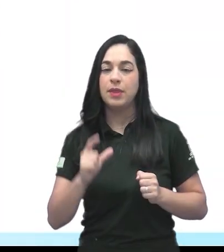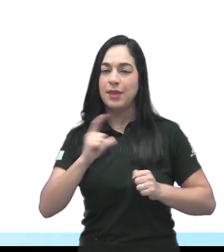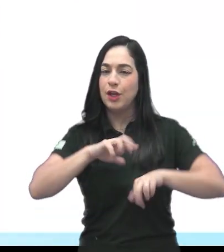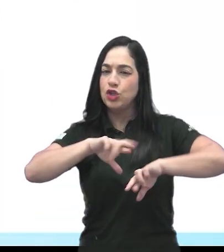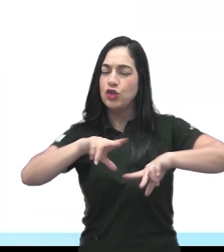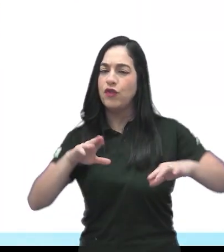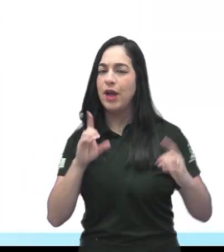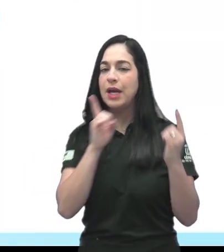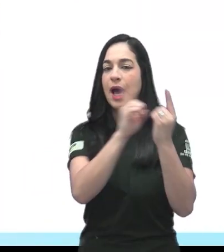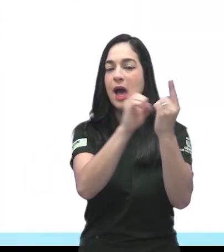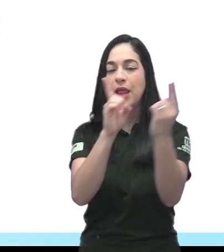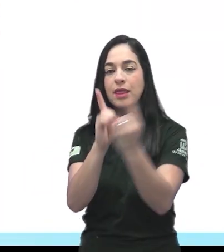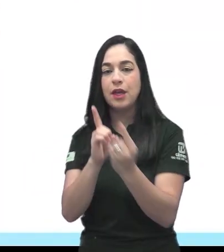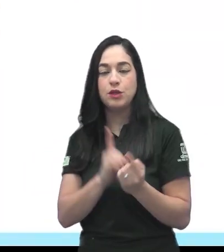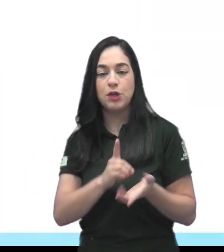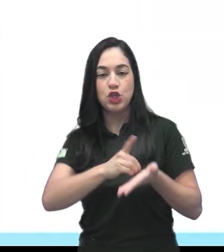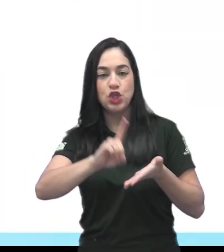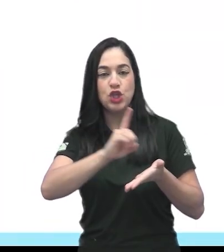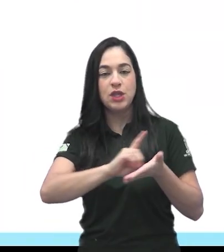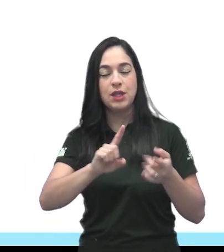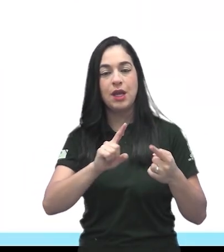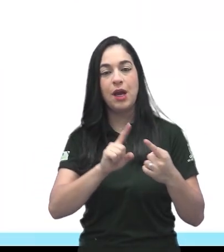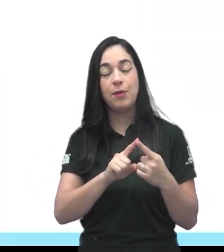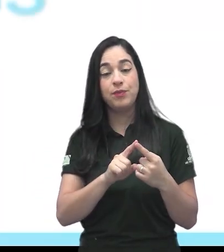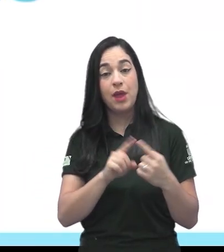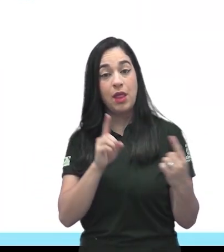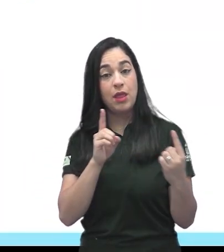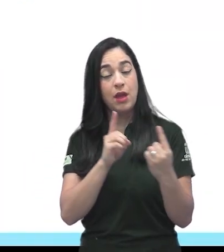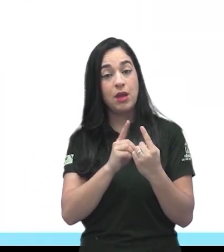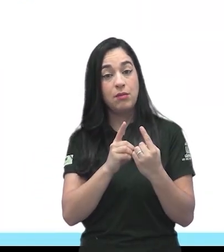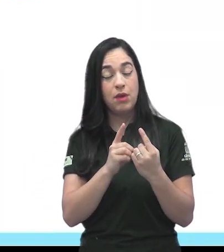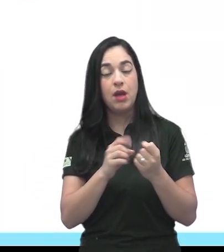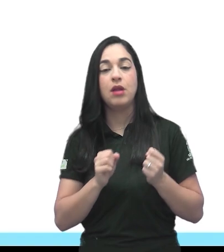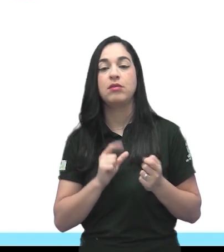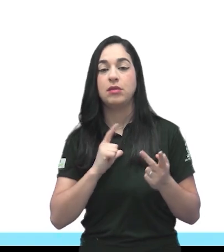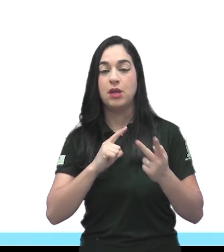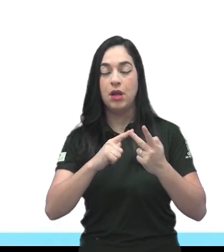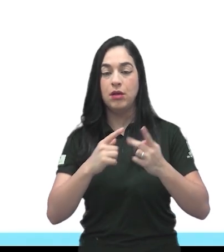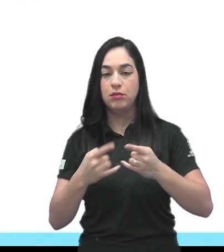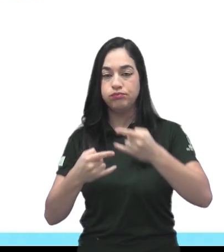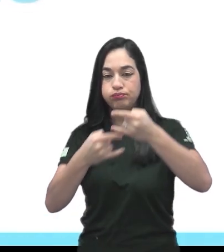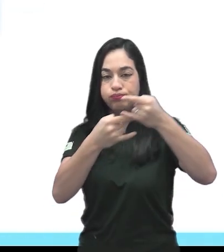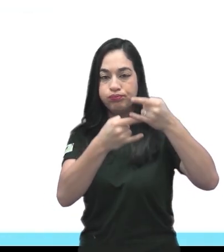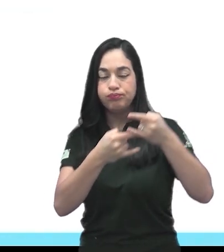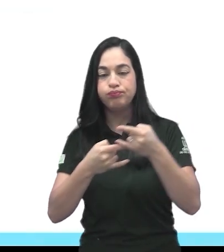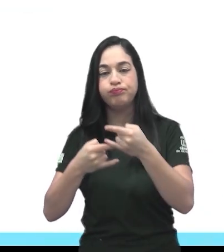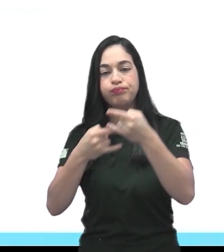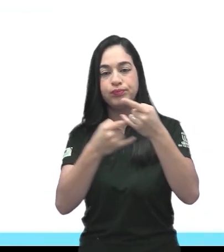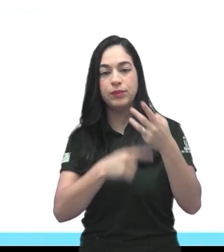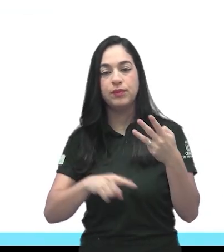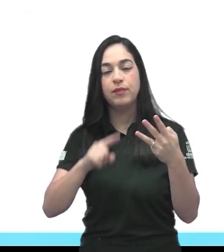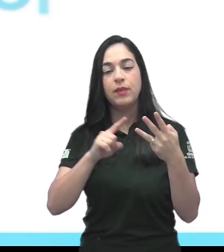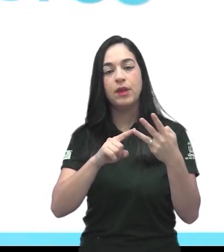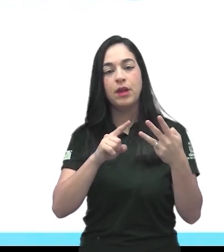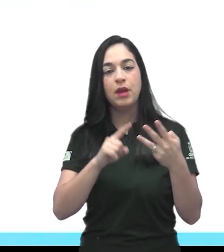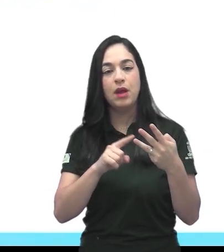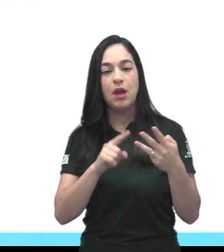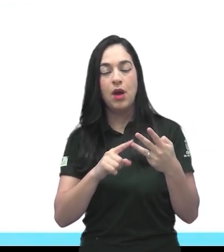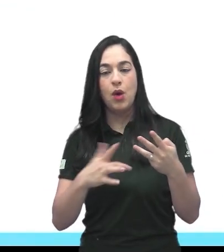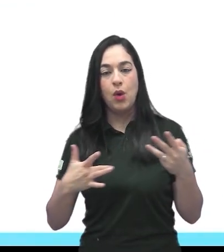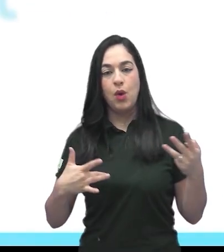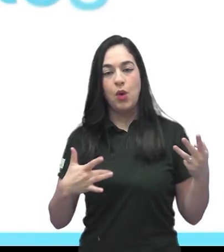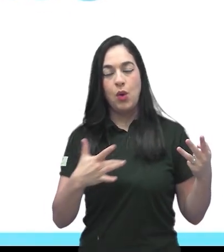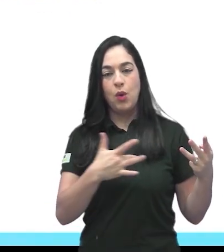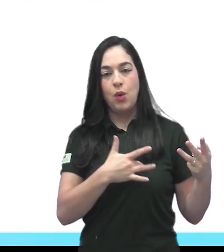reúne diversos atendimentos digitais, como pronto atendimento online, teleconsulta com o médico da saúde e